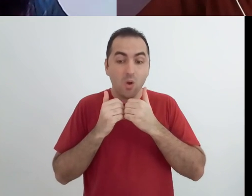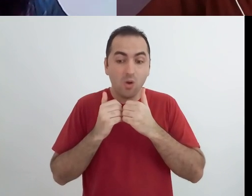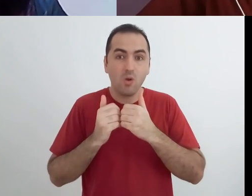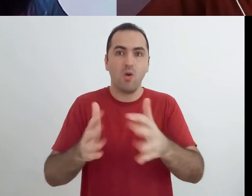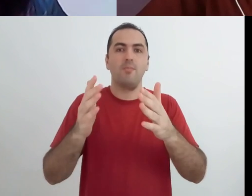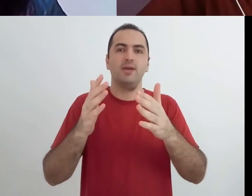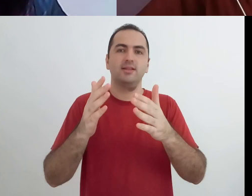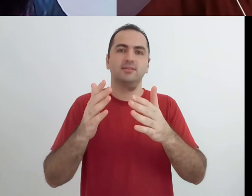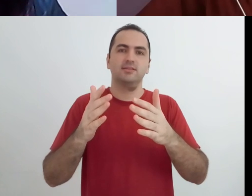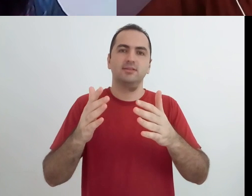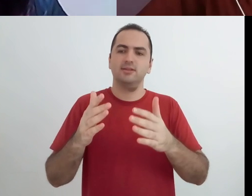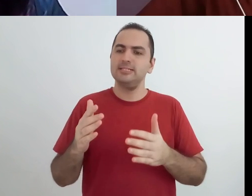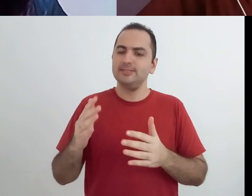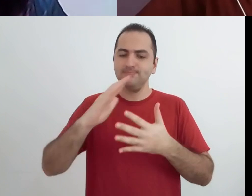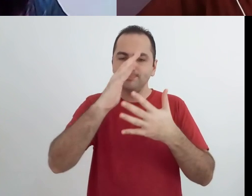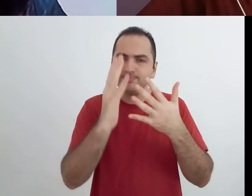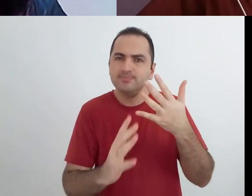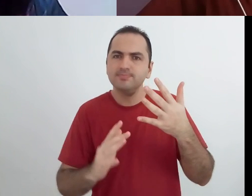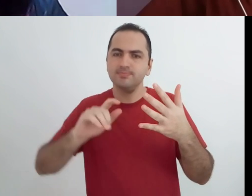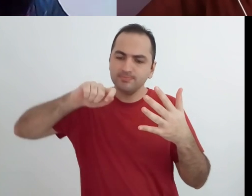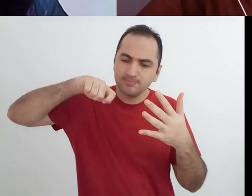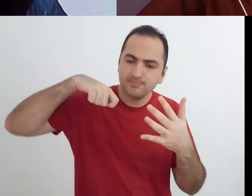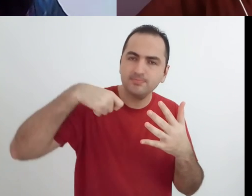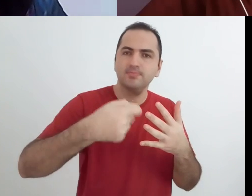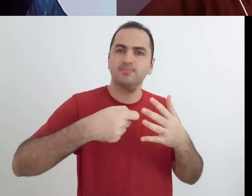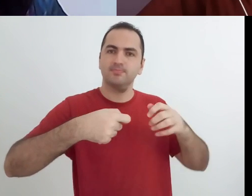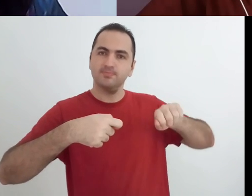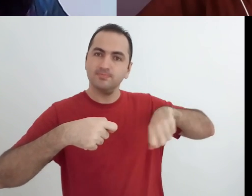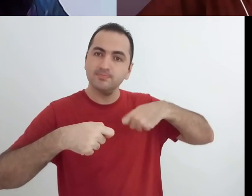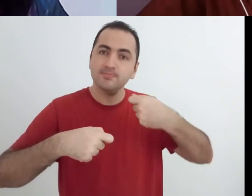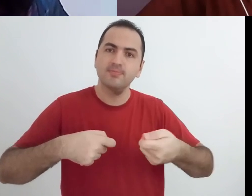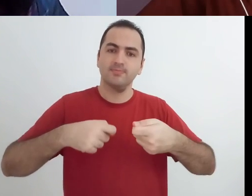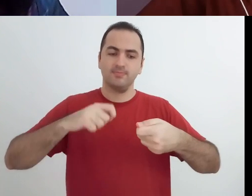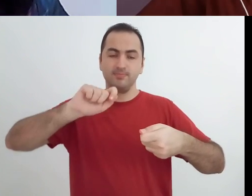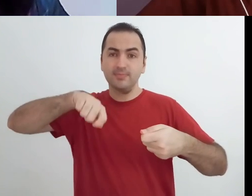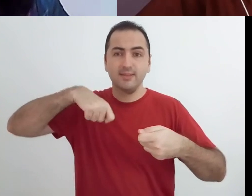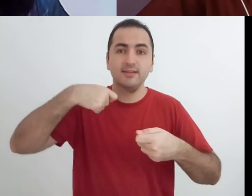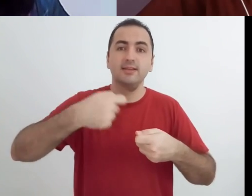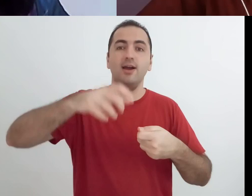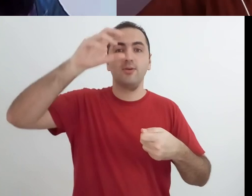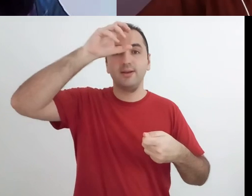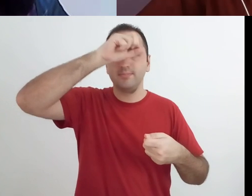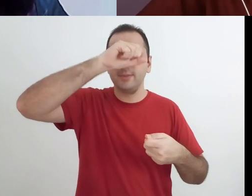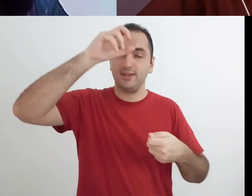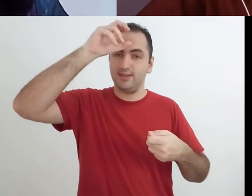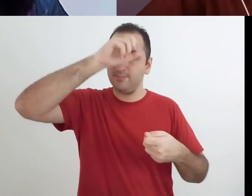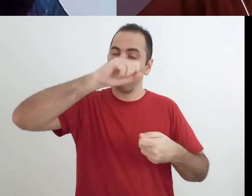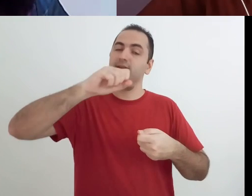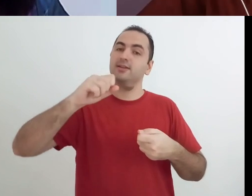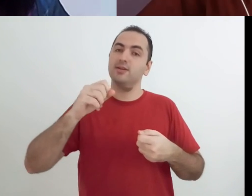é começar. Então, a pessoa vai começar a aprender. E a partir daquilo ali, se ela